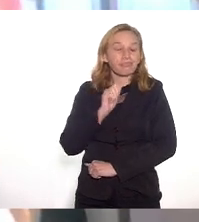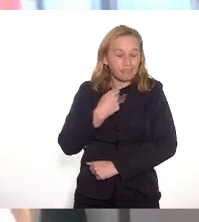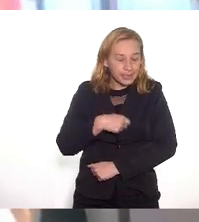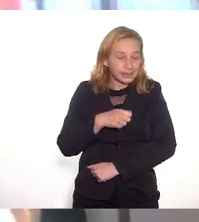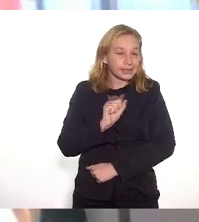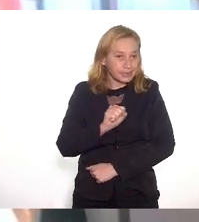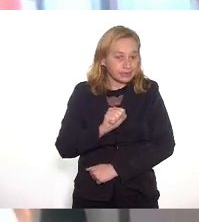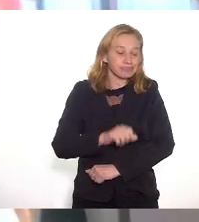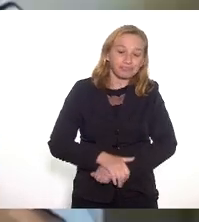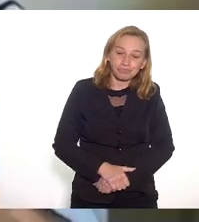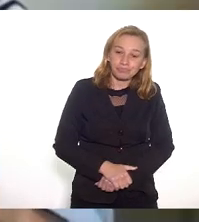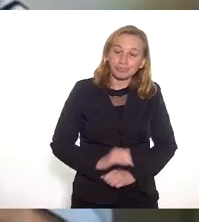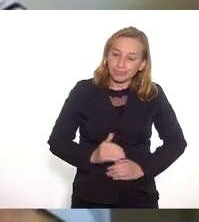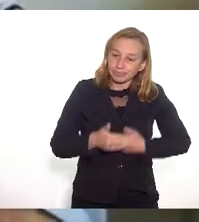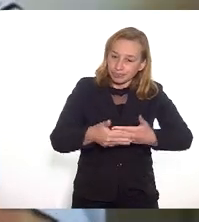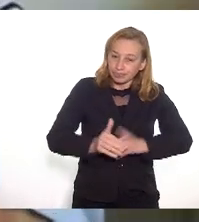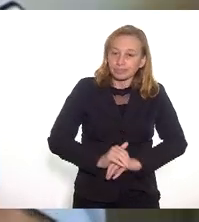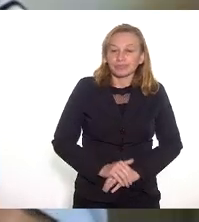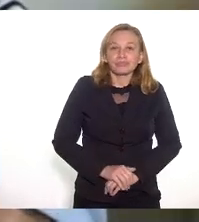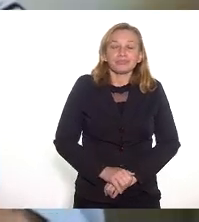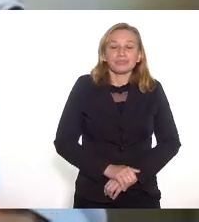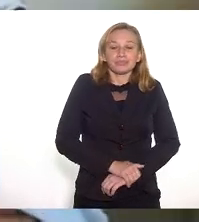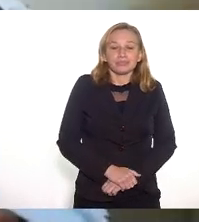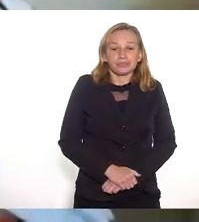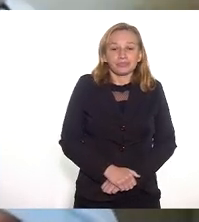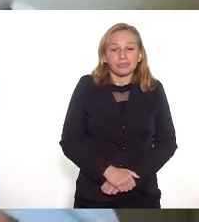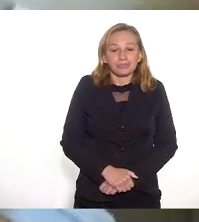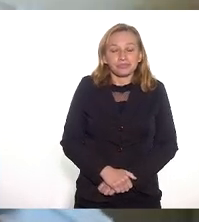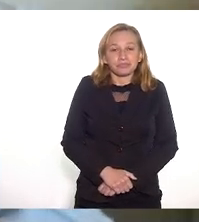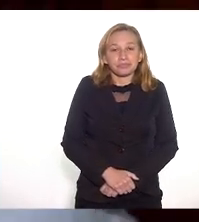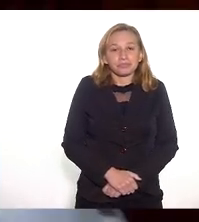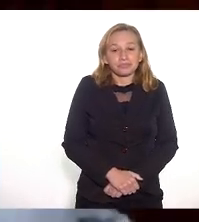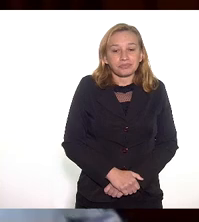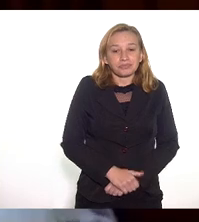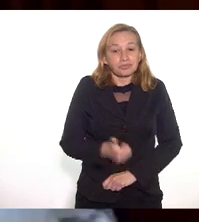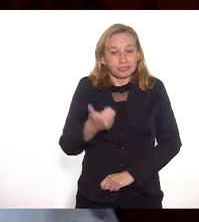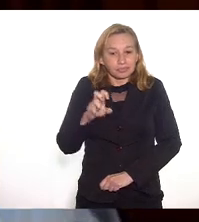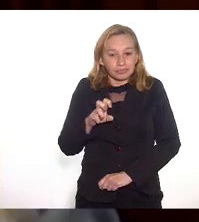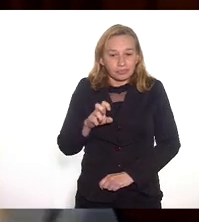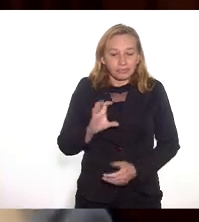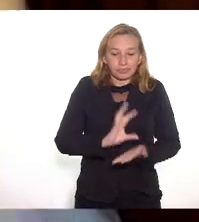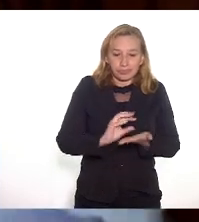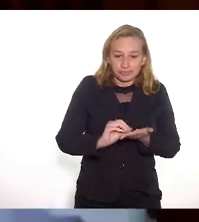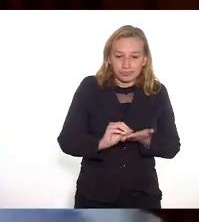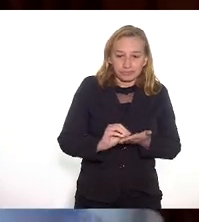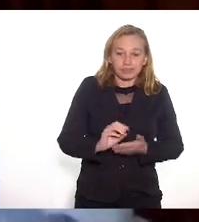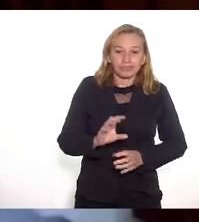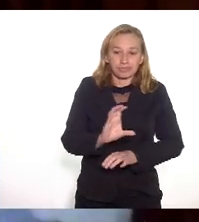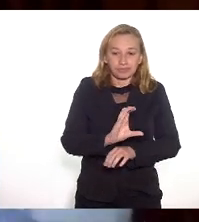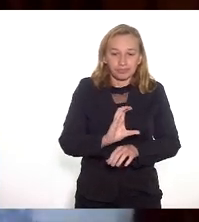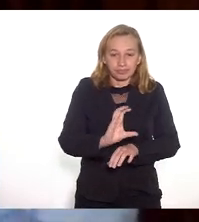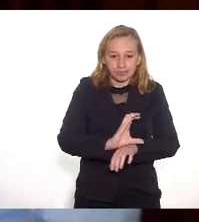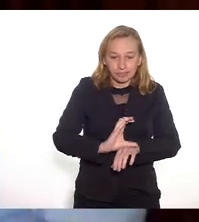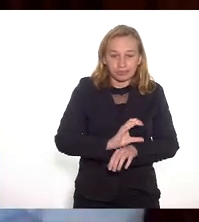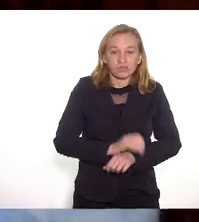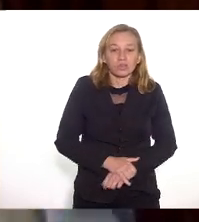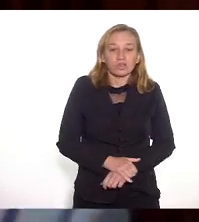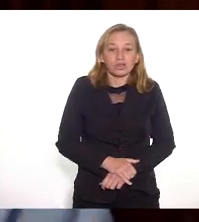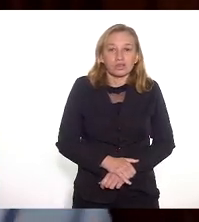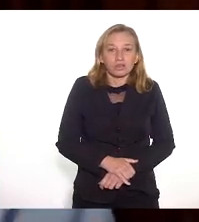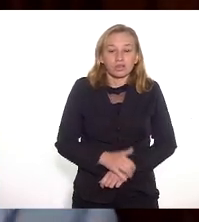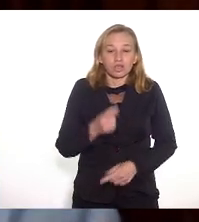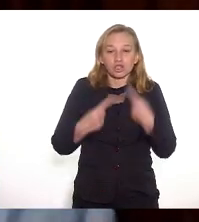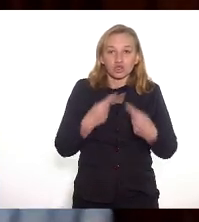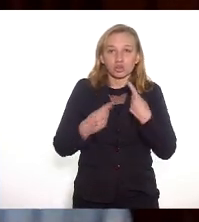razão. Mas vamos em frente. Então, vamos em frente. Então, o 15 da pauta, parecer pela constitucionalidade,